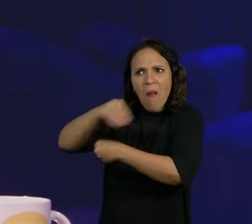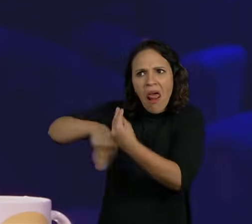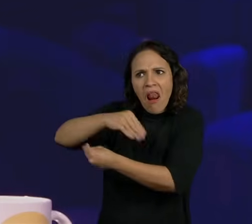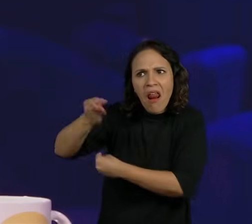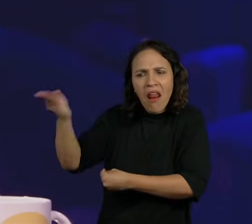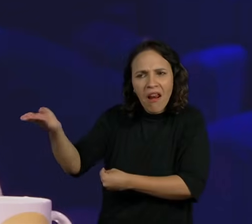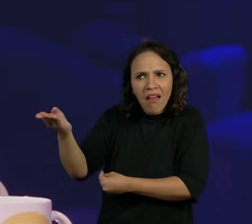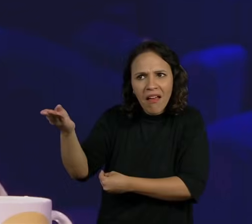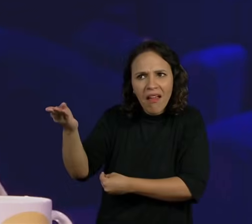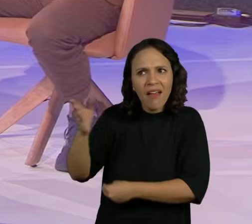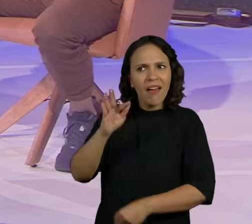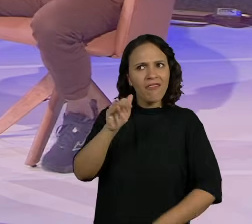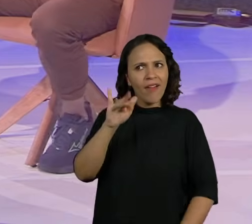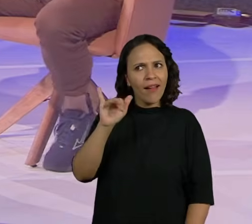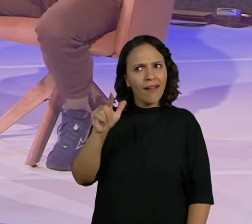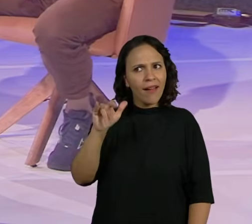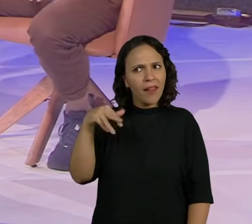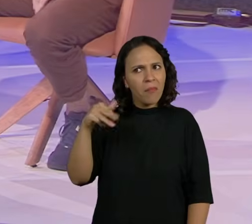Faria Lima.